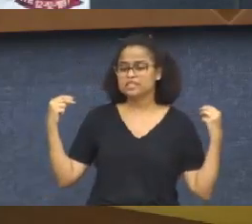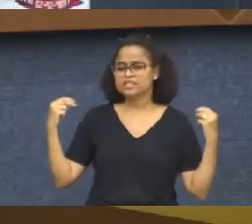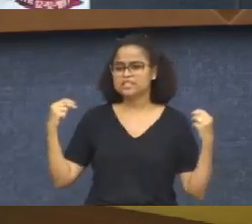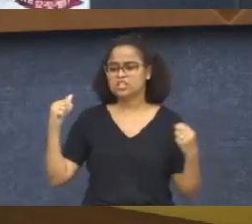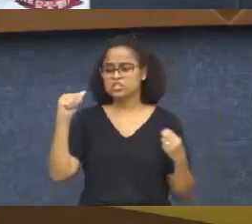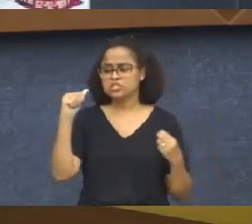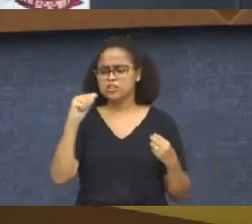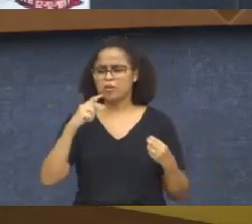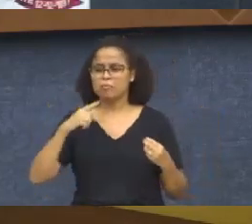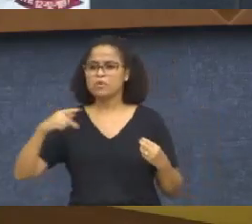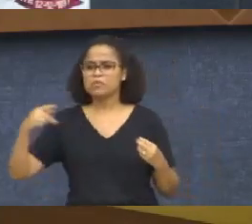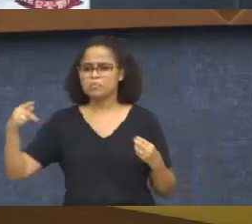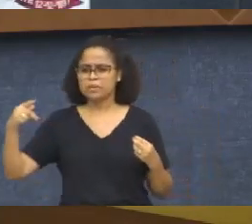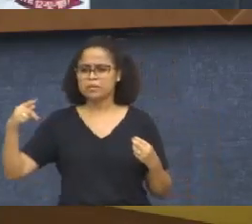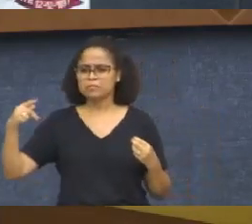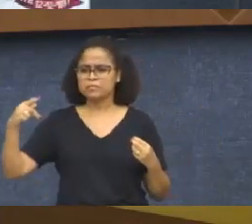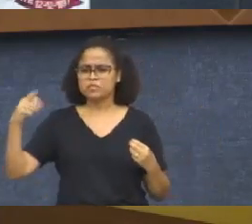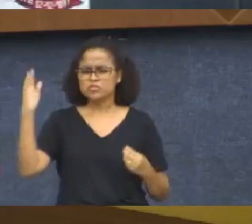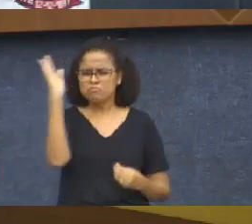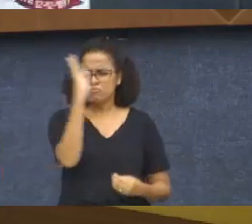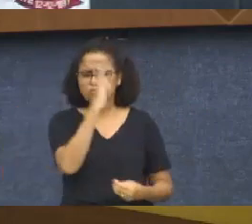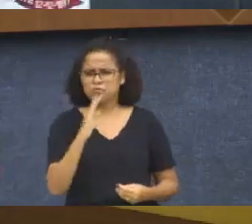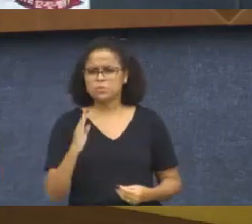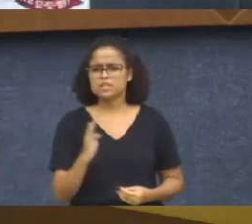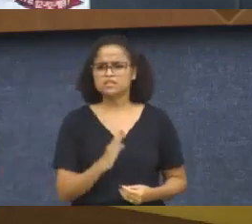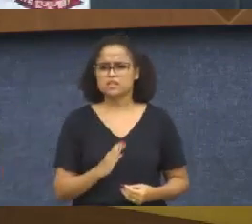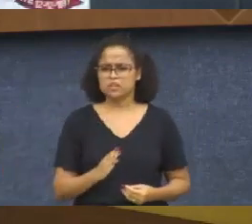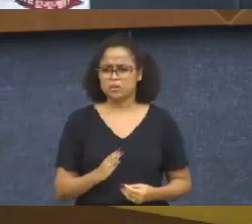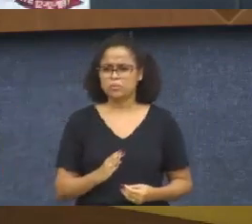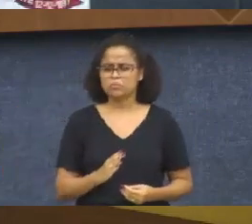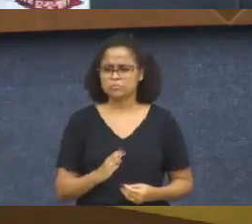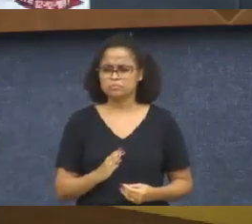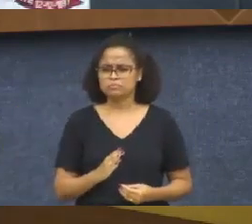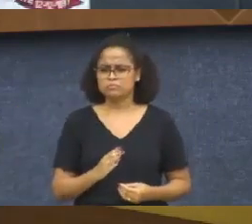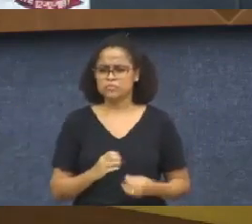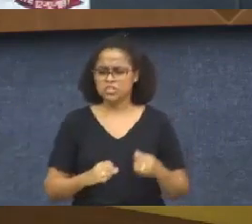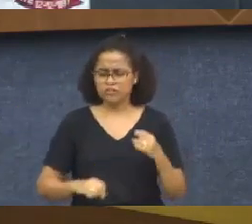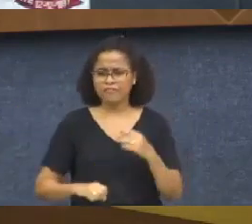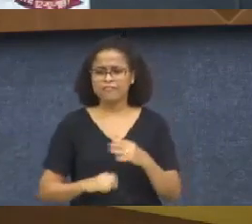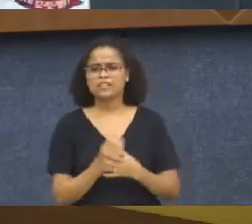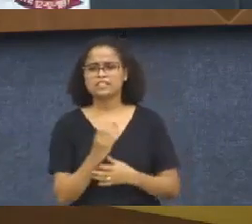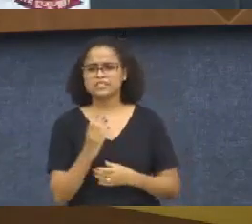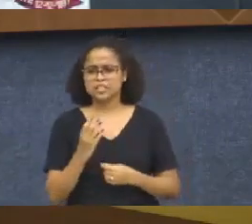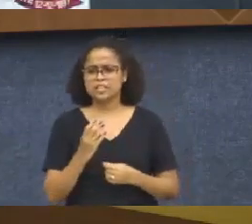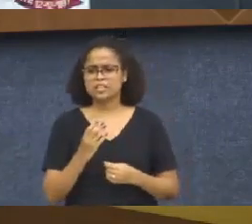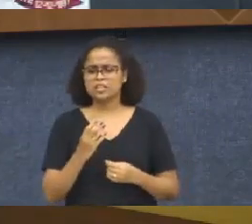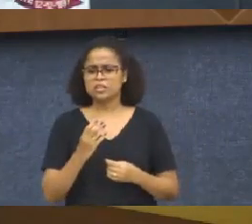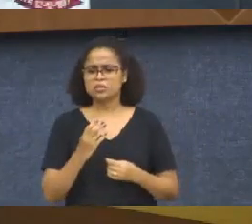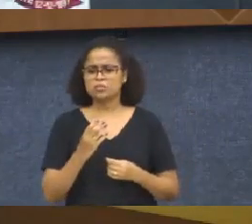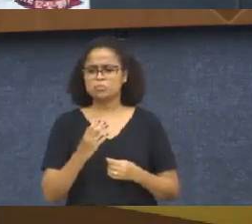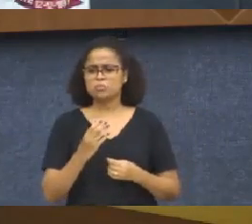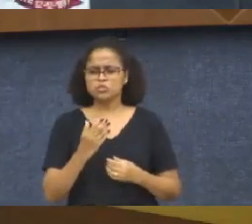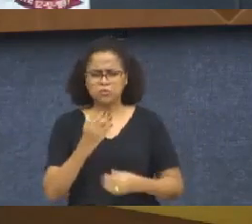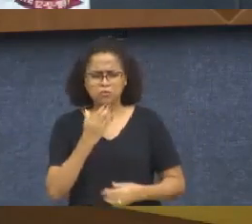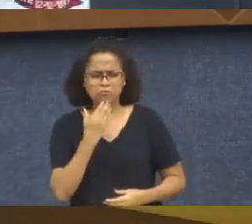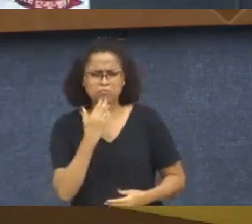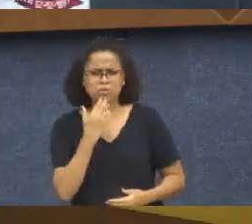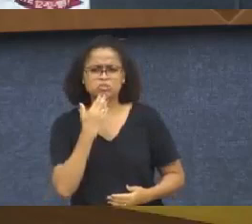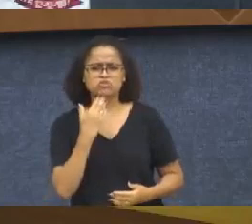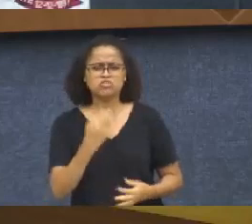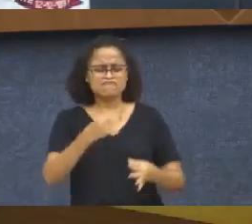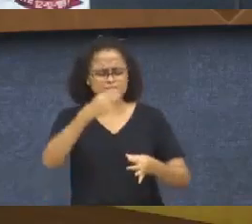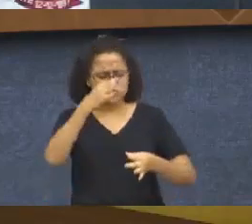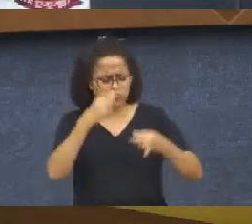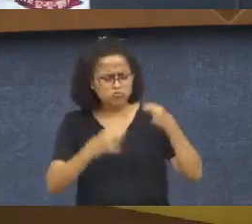estão promovendo esta paralisação com suas reivindicações muito